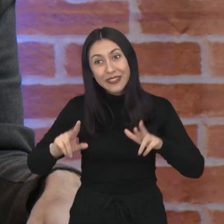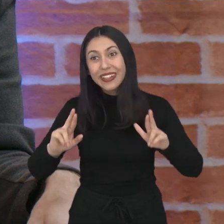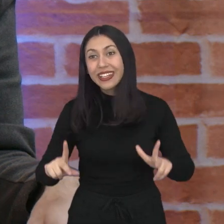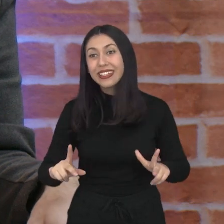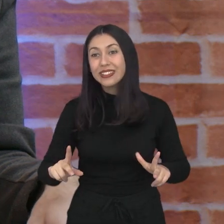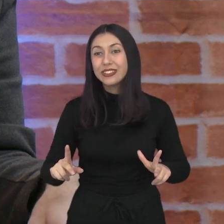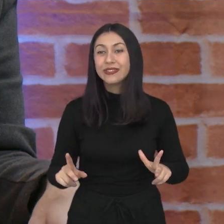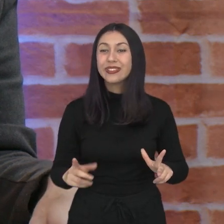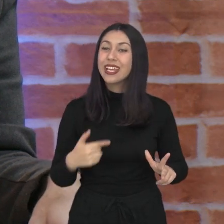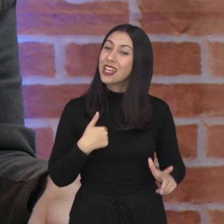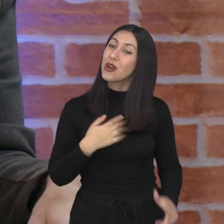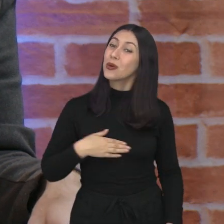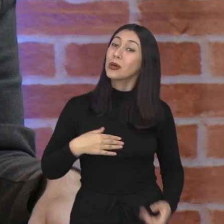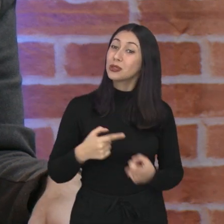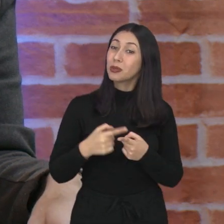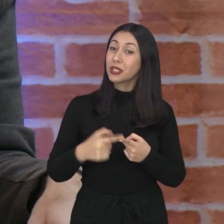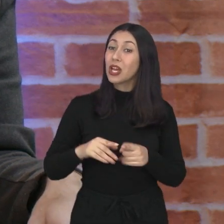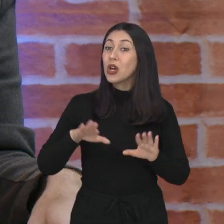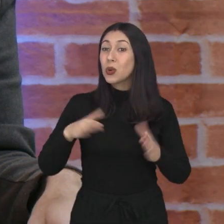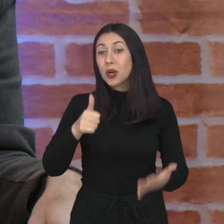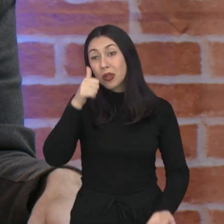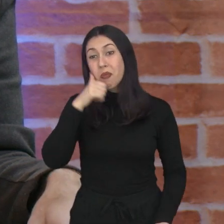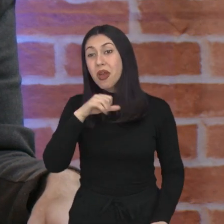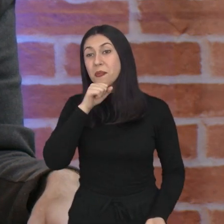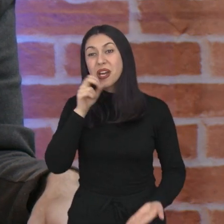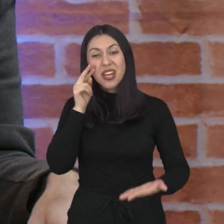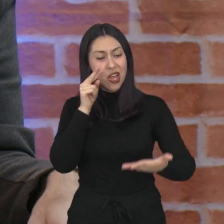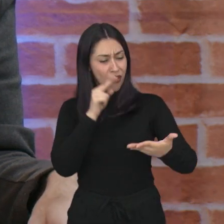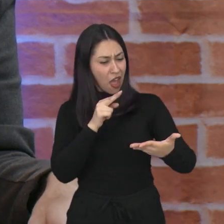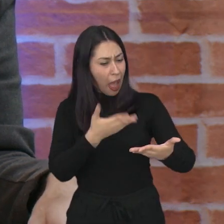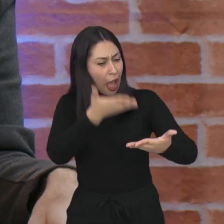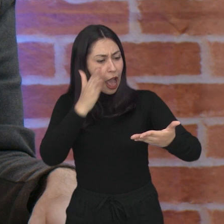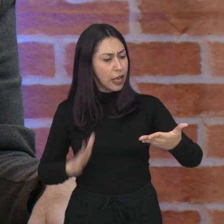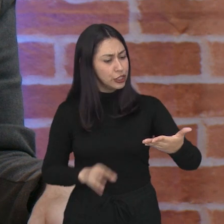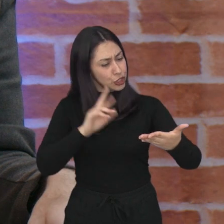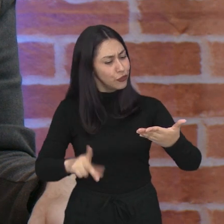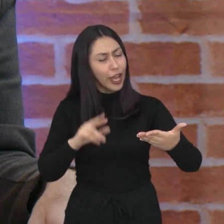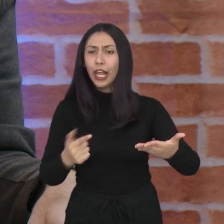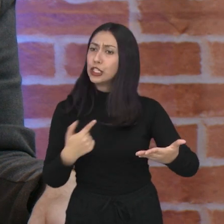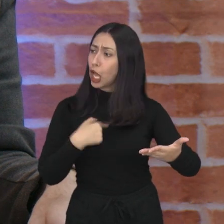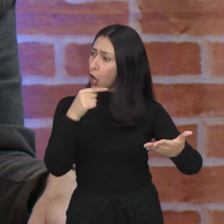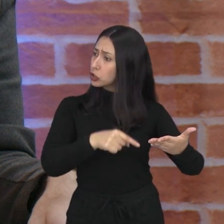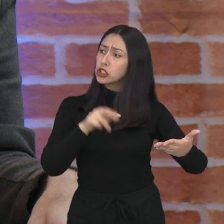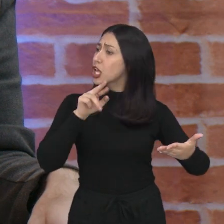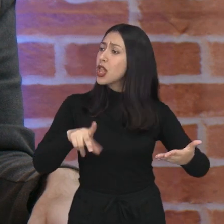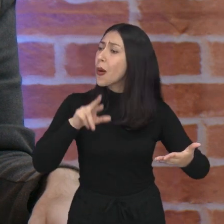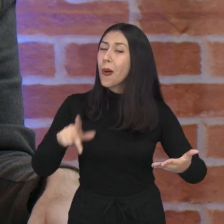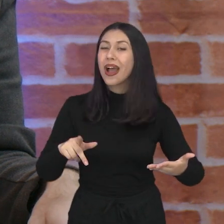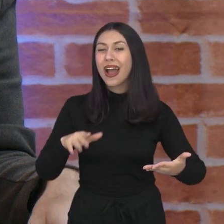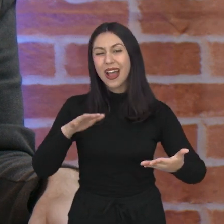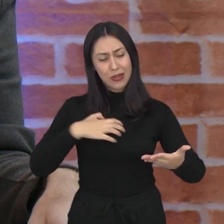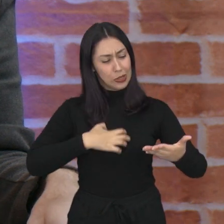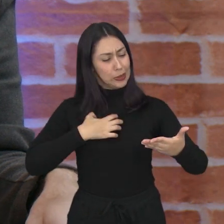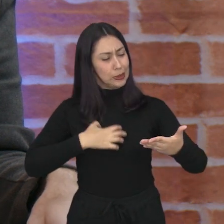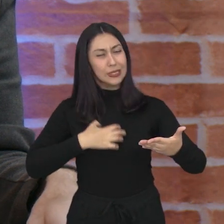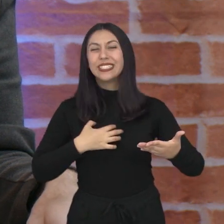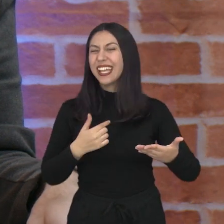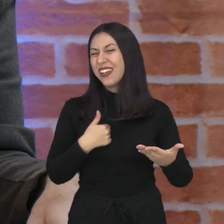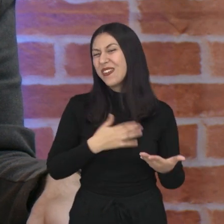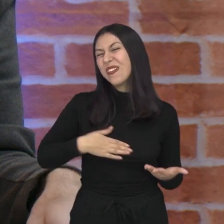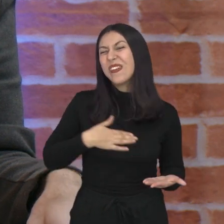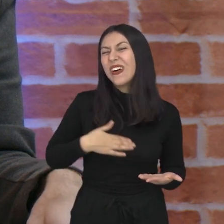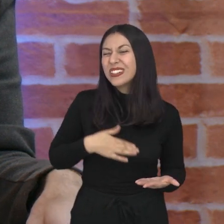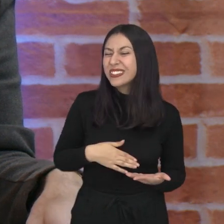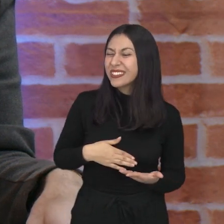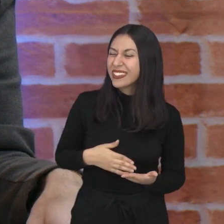contrário do que ela é. E eu gosto muito da reação dela quando eu faço, assim, das pessoas que conhecem minha mãe, que ficam meio bravas, mas principalmente